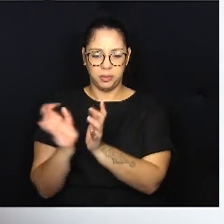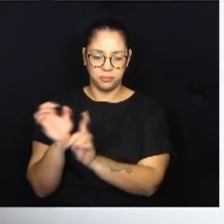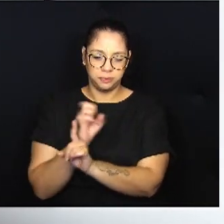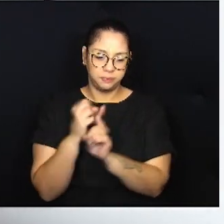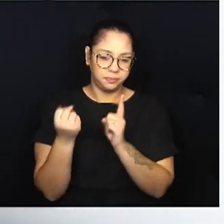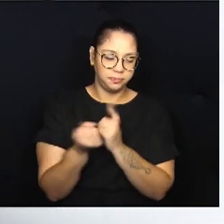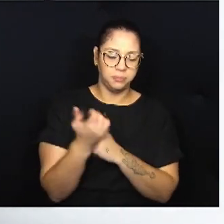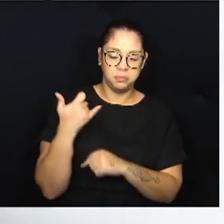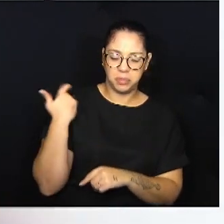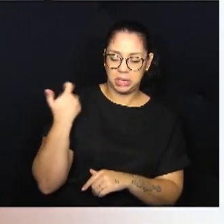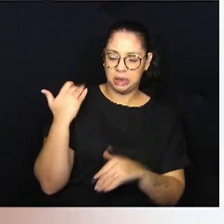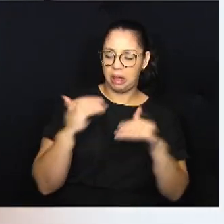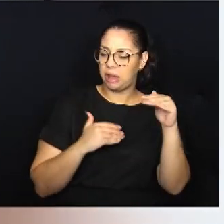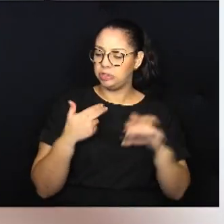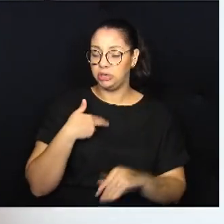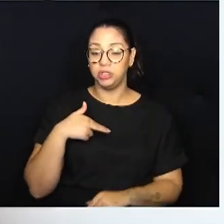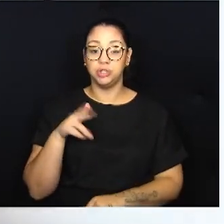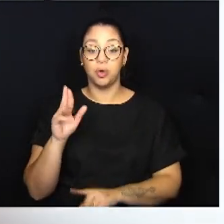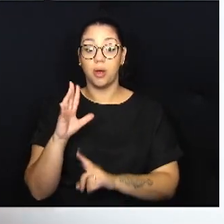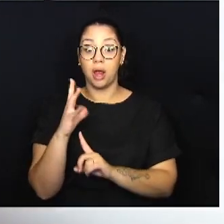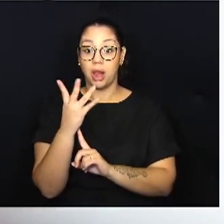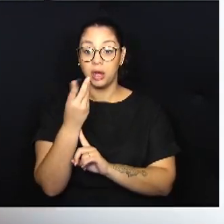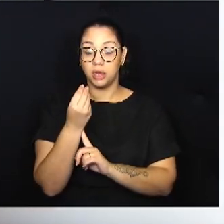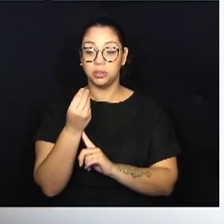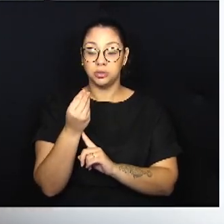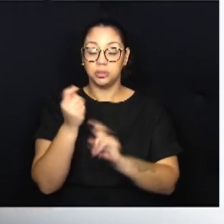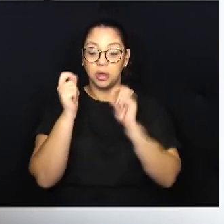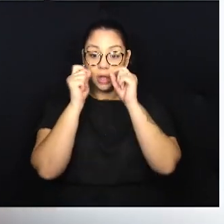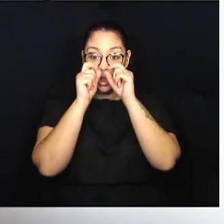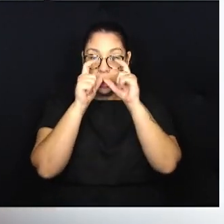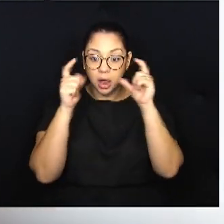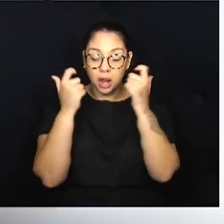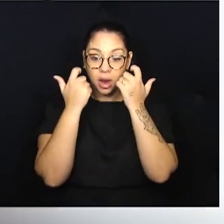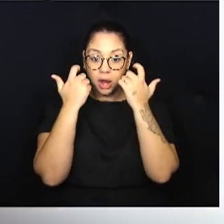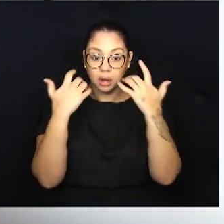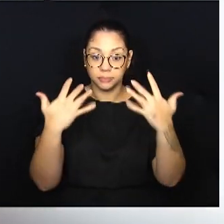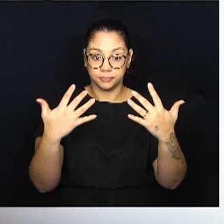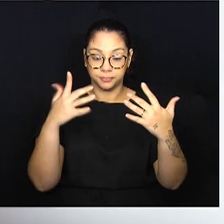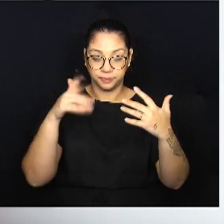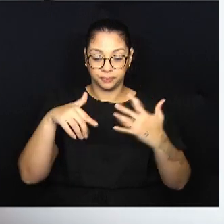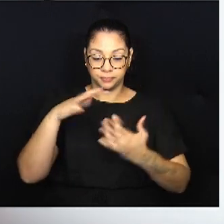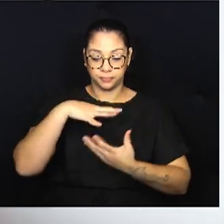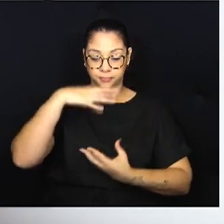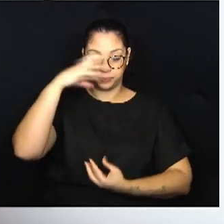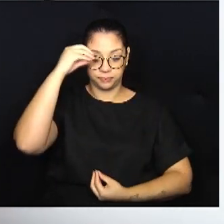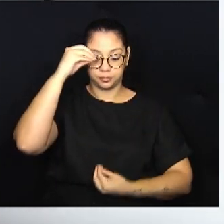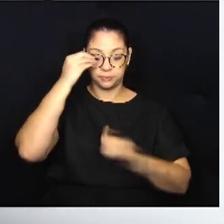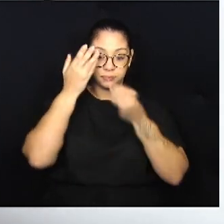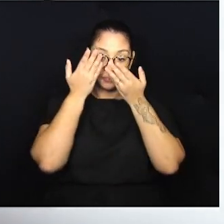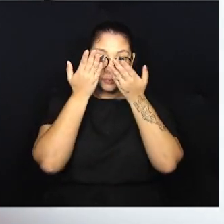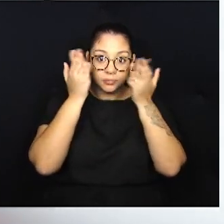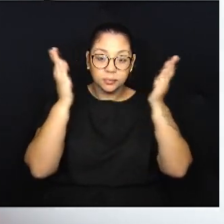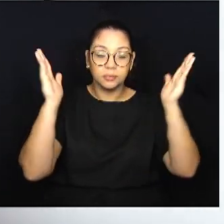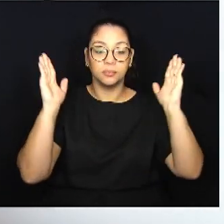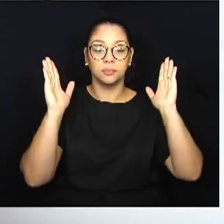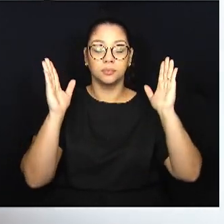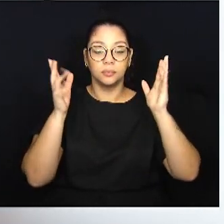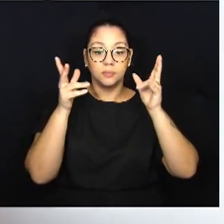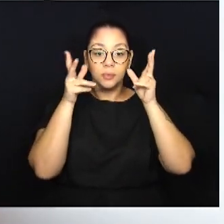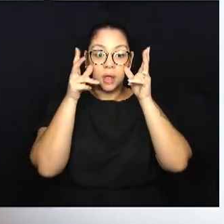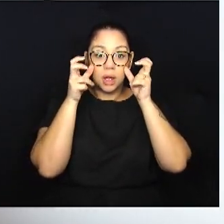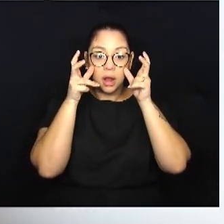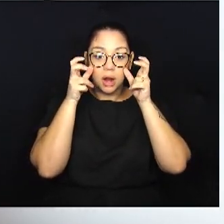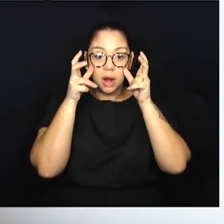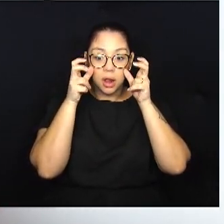de religião, de tudo. Tipo, a arte ali, os olhos, a janela da alma, como eu costumo falar, né? É uma conversa, assim, muito clara,